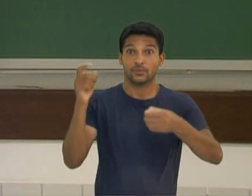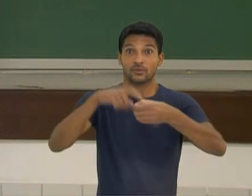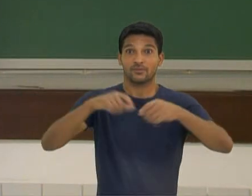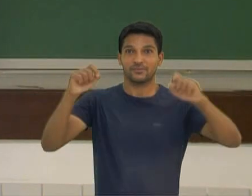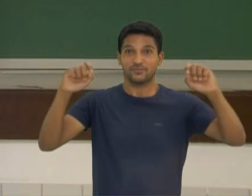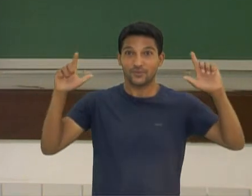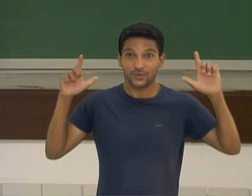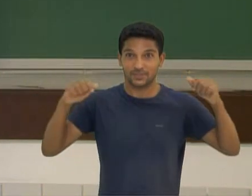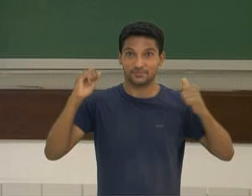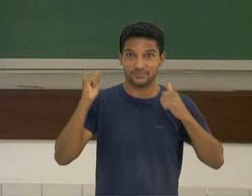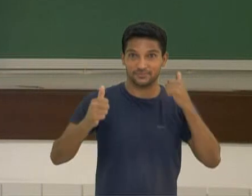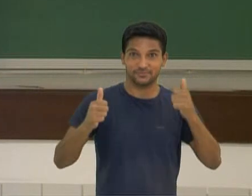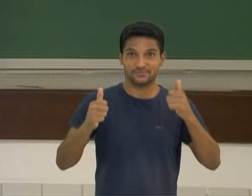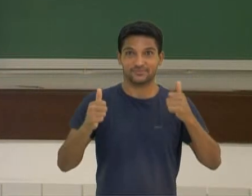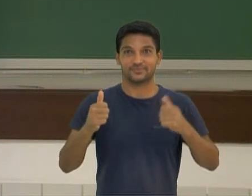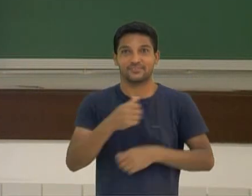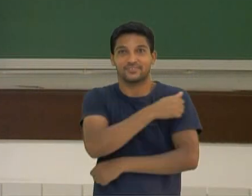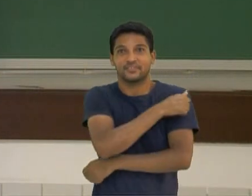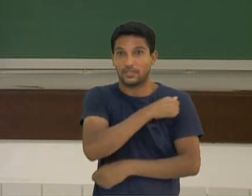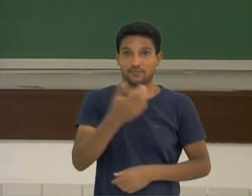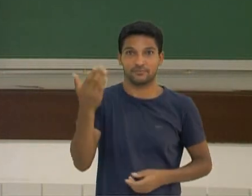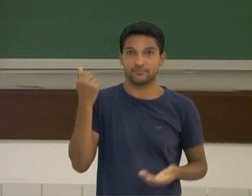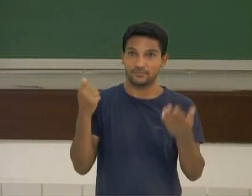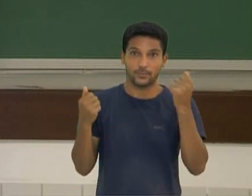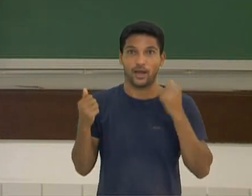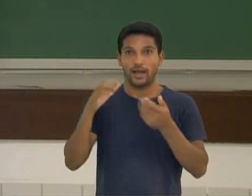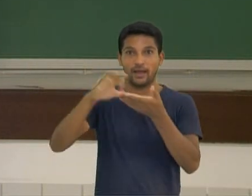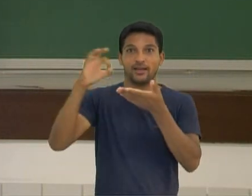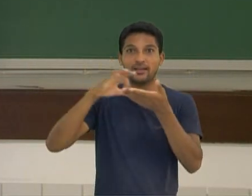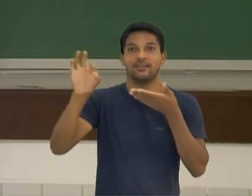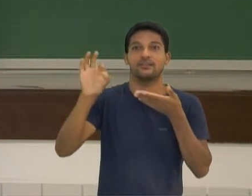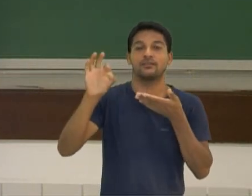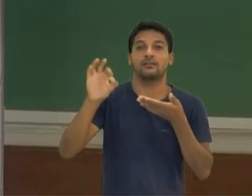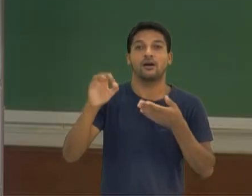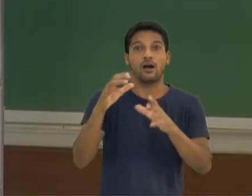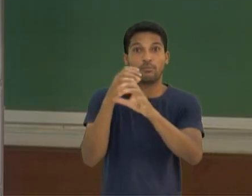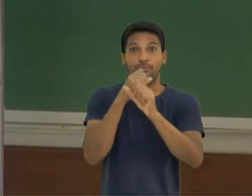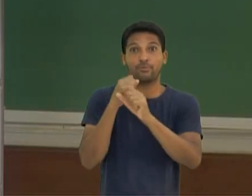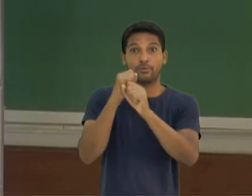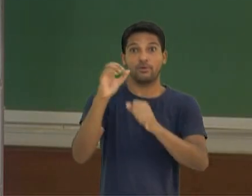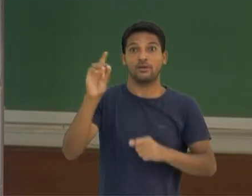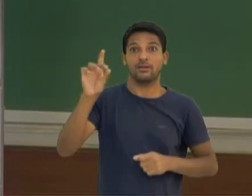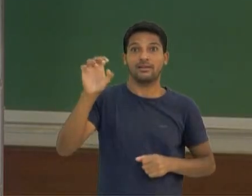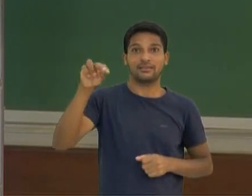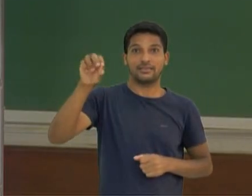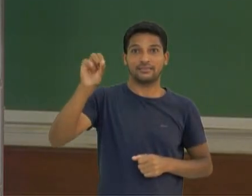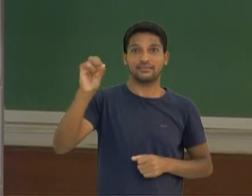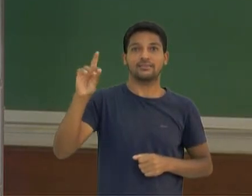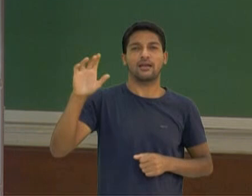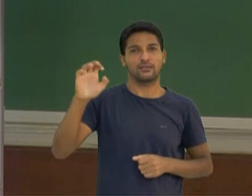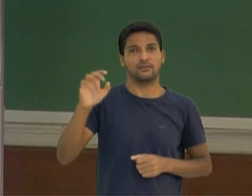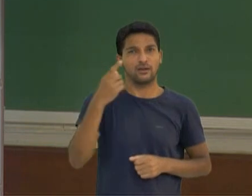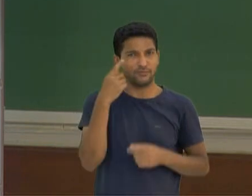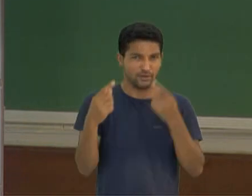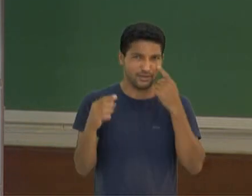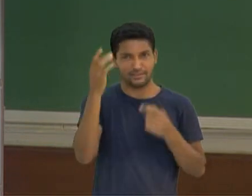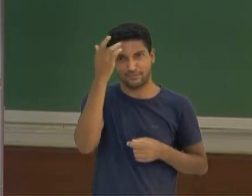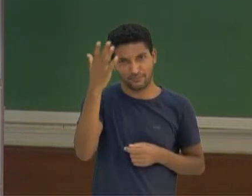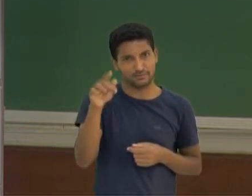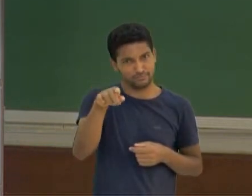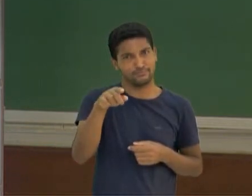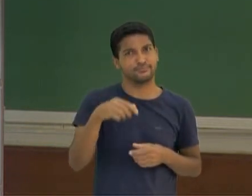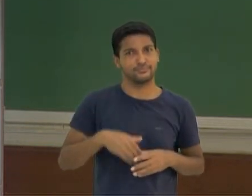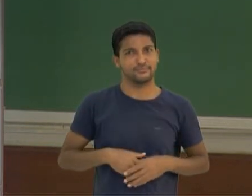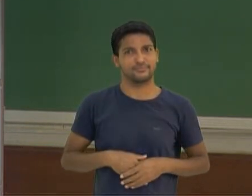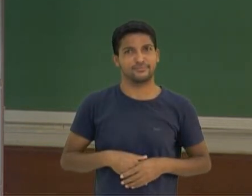Voltamos, senhoras e senhores, vamos que vamos lá então. Olha lá, calculando a densidade. Cara, essa tá fácil, hein, velho? Essa, sei lá, tá mais